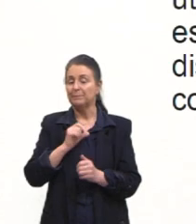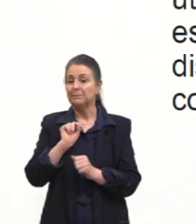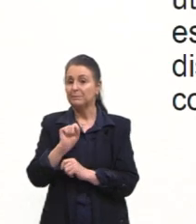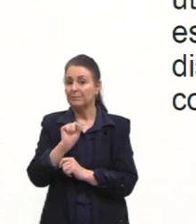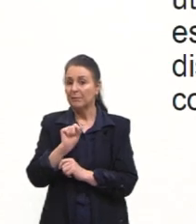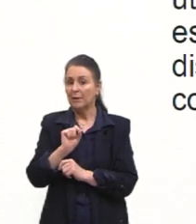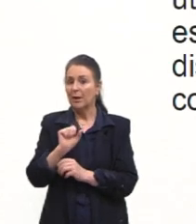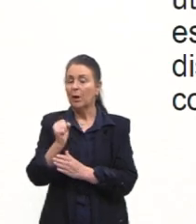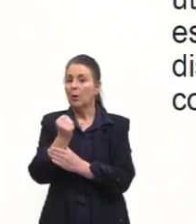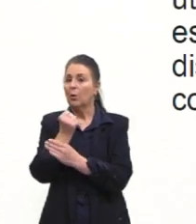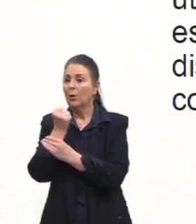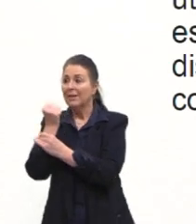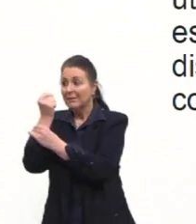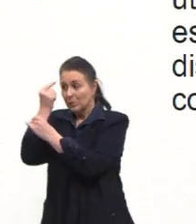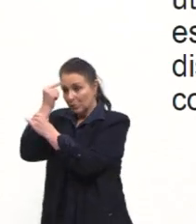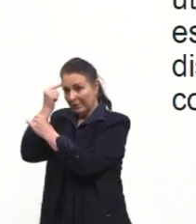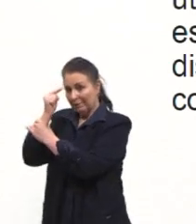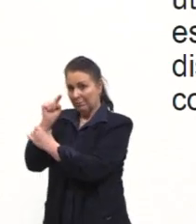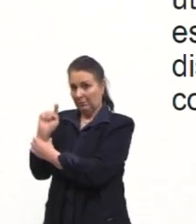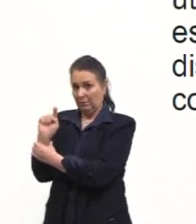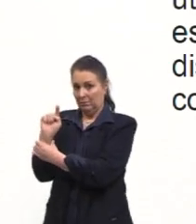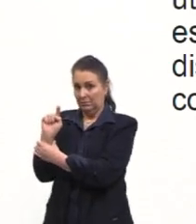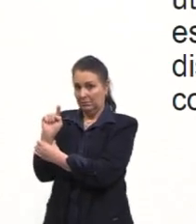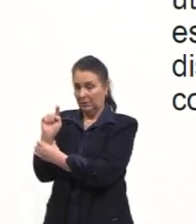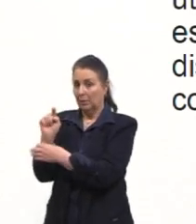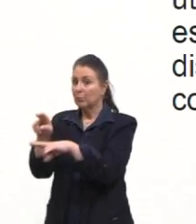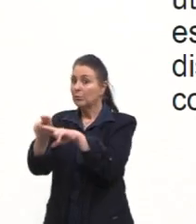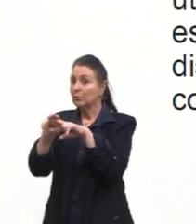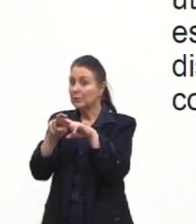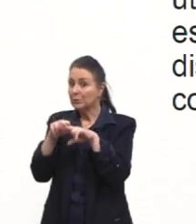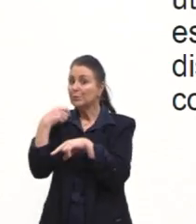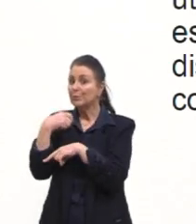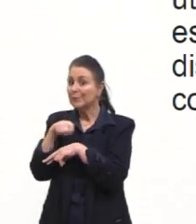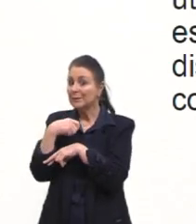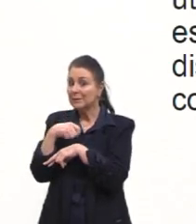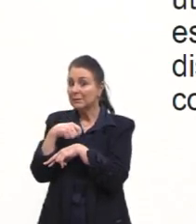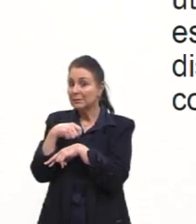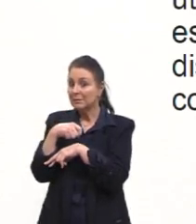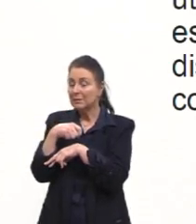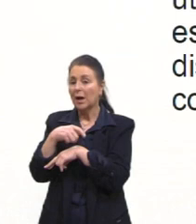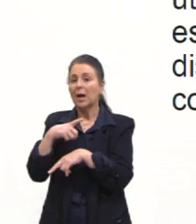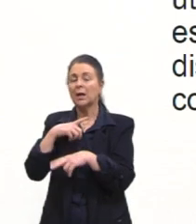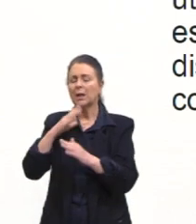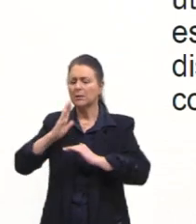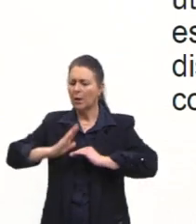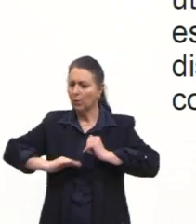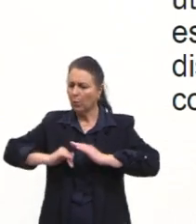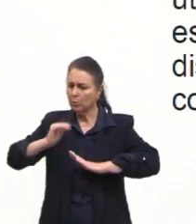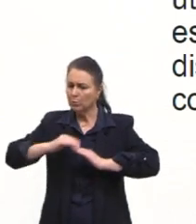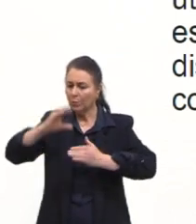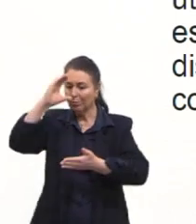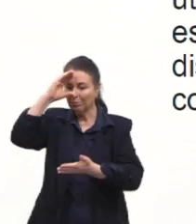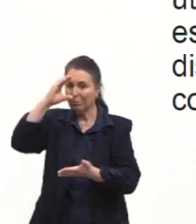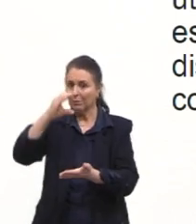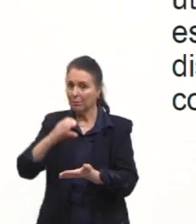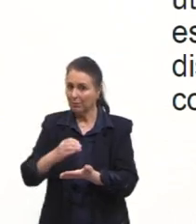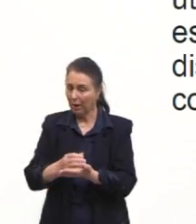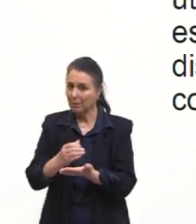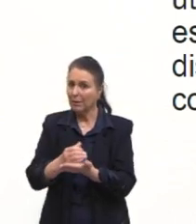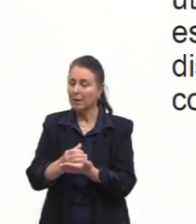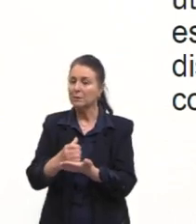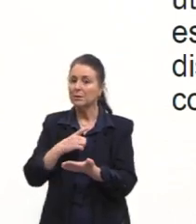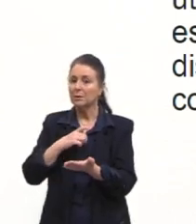a defesa de uma ideia e, portanto, para isso a gente precisa que a construção da tese seja sustentada